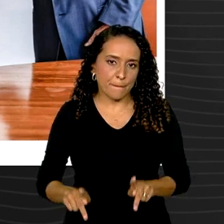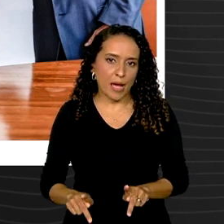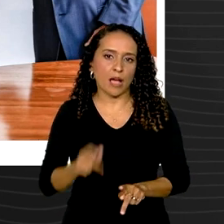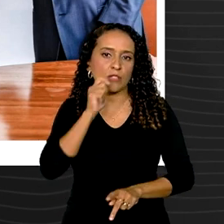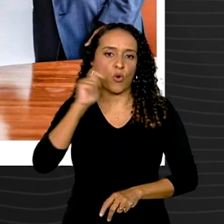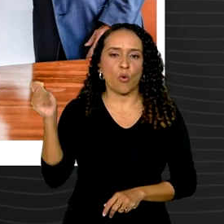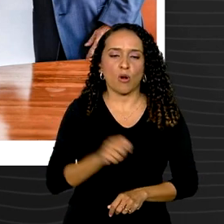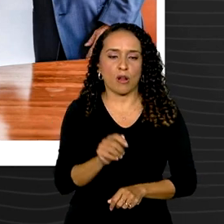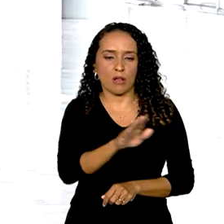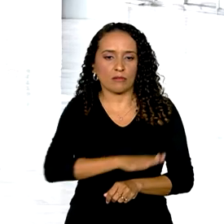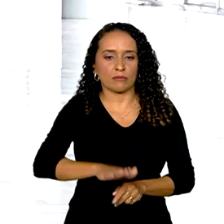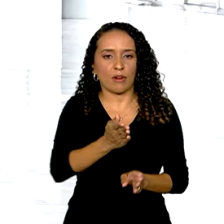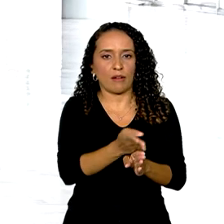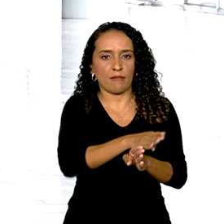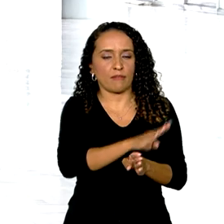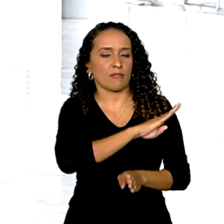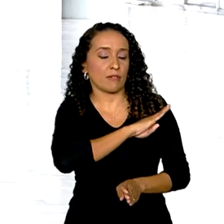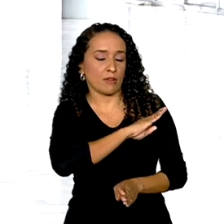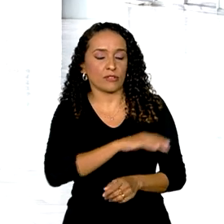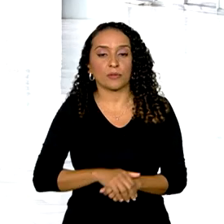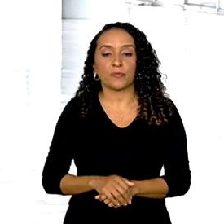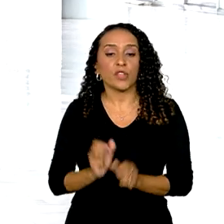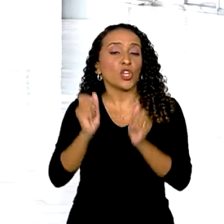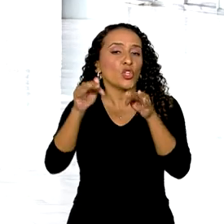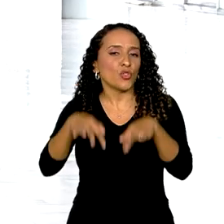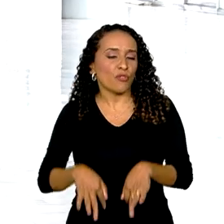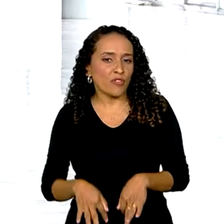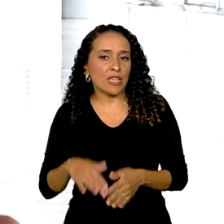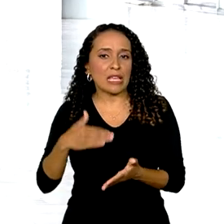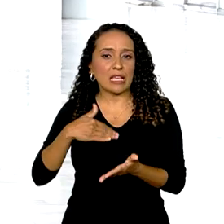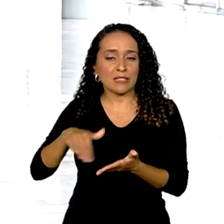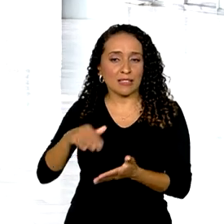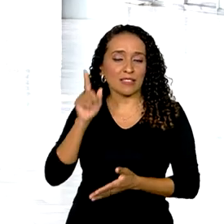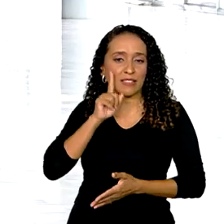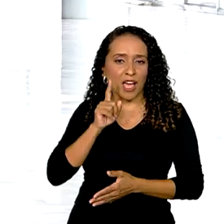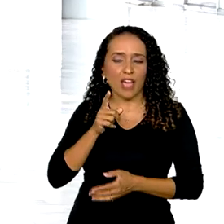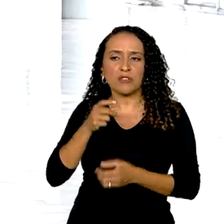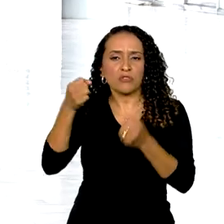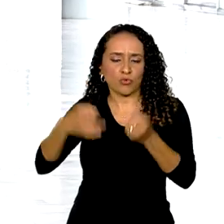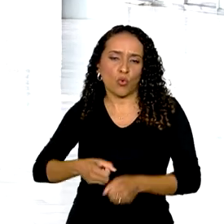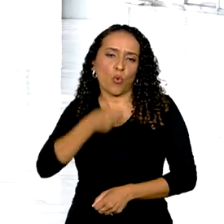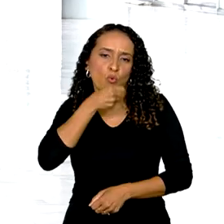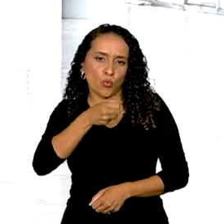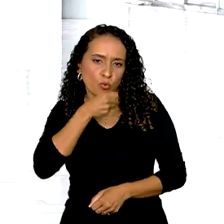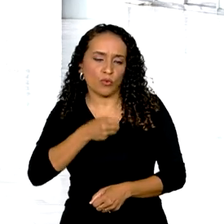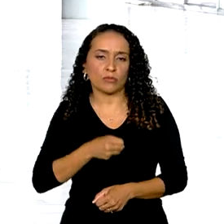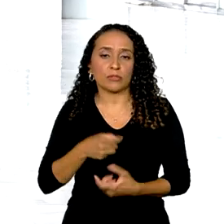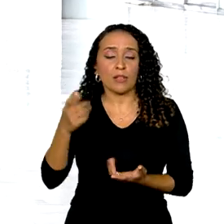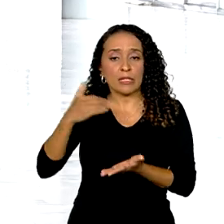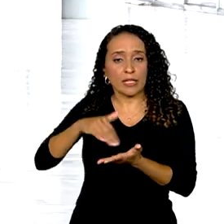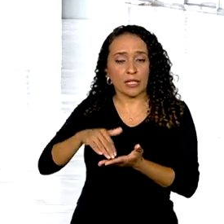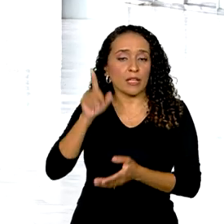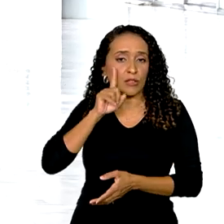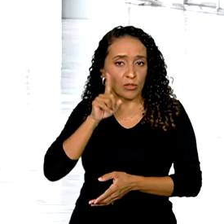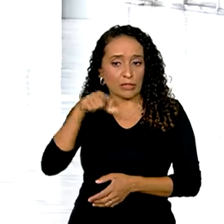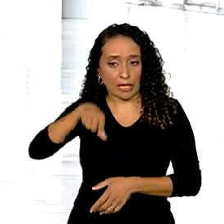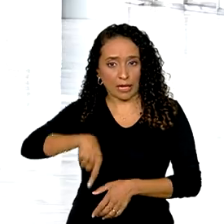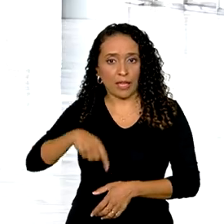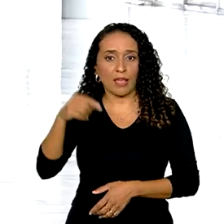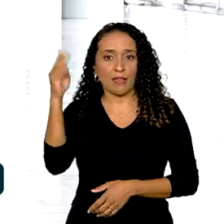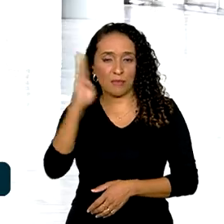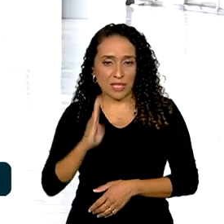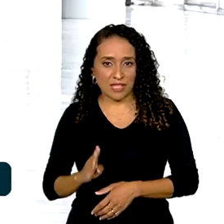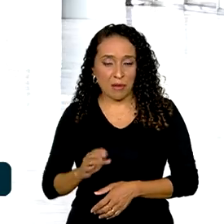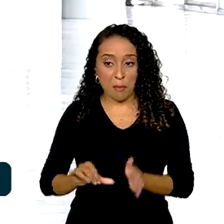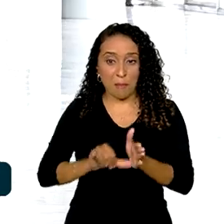na Faixa de Gaza. Na saída, Blinken falou rapidamente com a imprensa. O secretário norte-americano está no Brasil pela